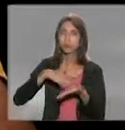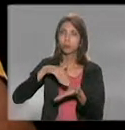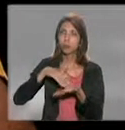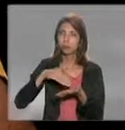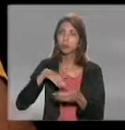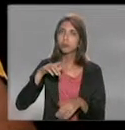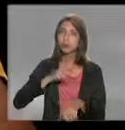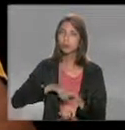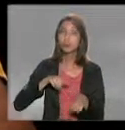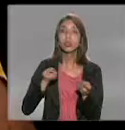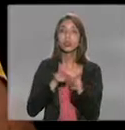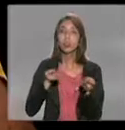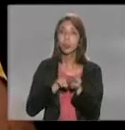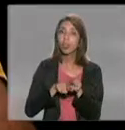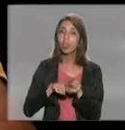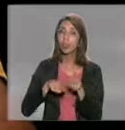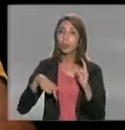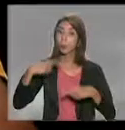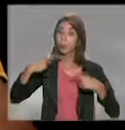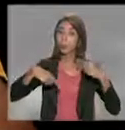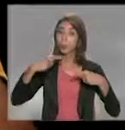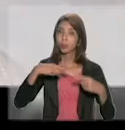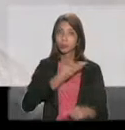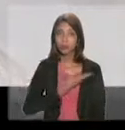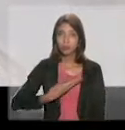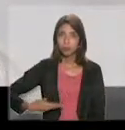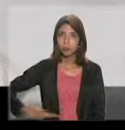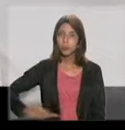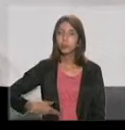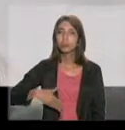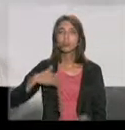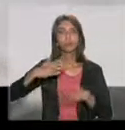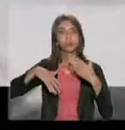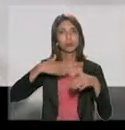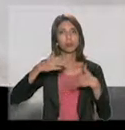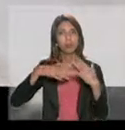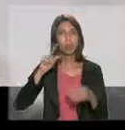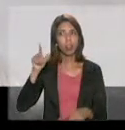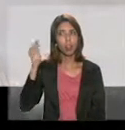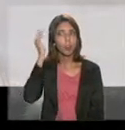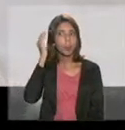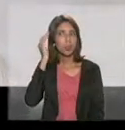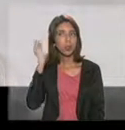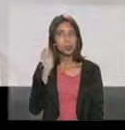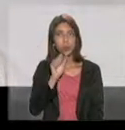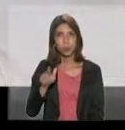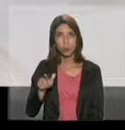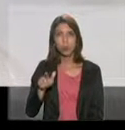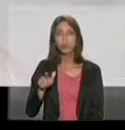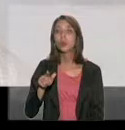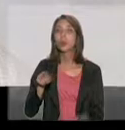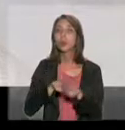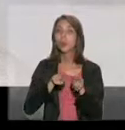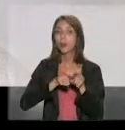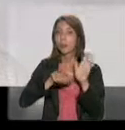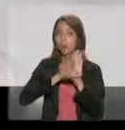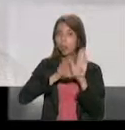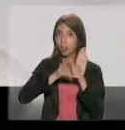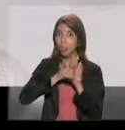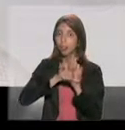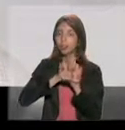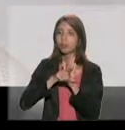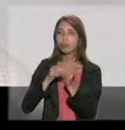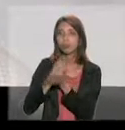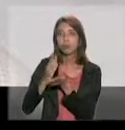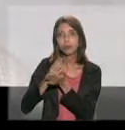a ação que a subsecretaria teve nesse momento e também trouxemos as políticas públicas desenvolvidas no Mato Grosso do